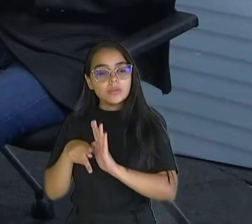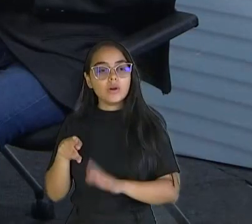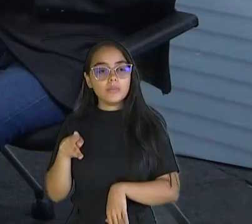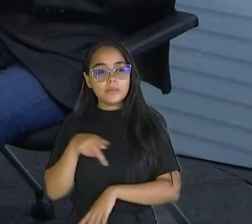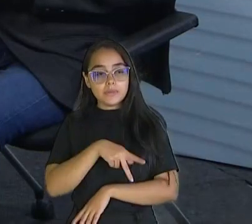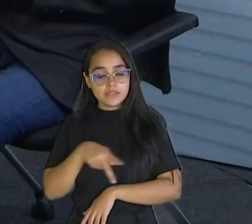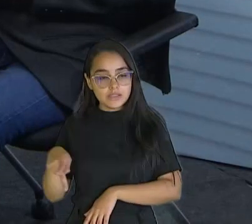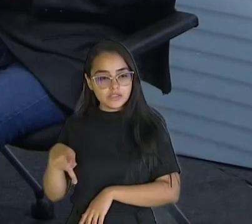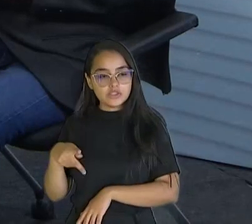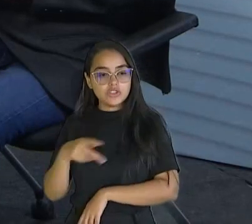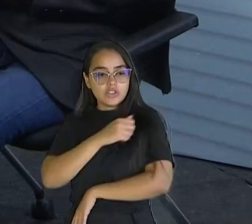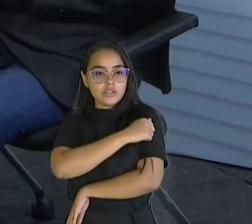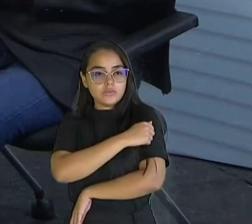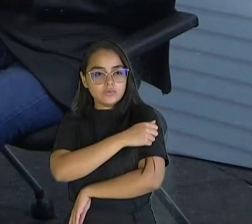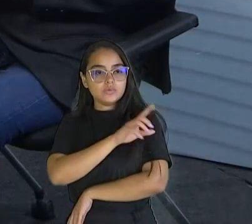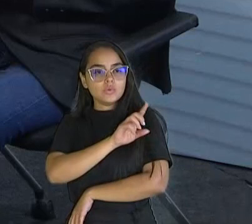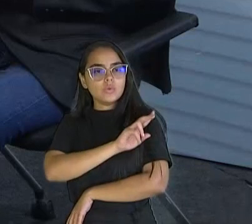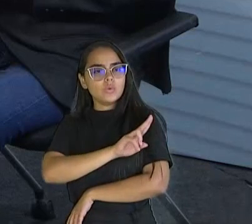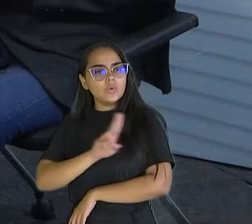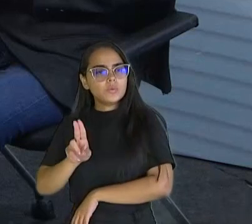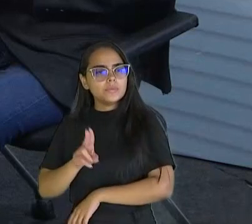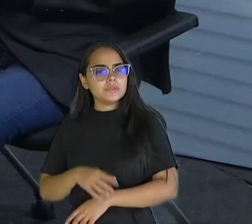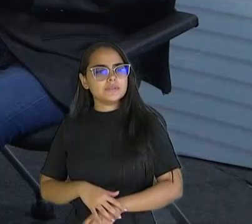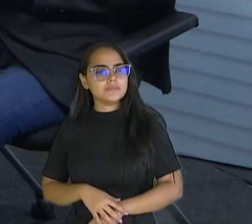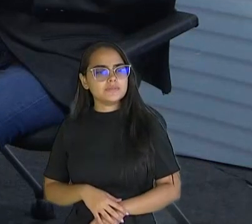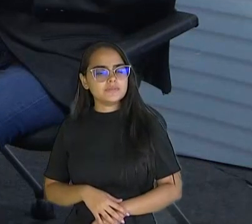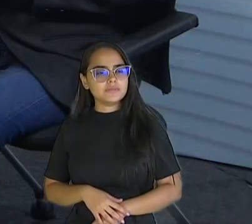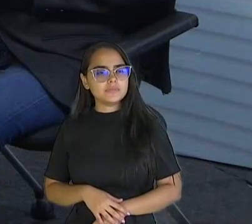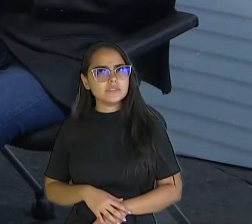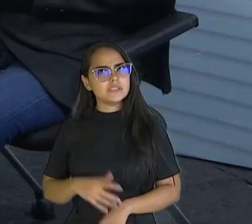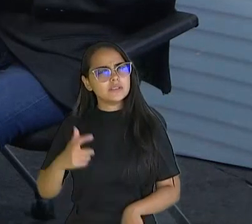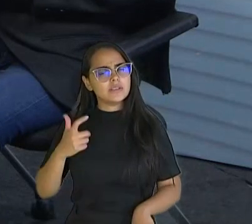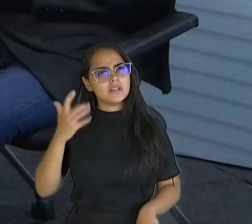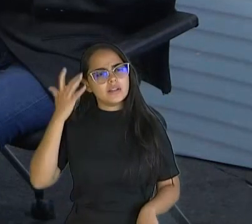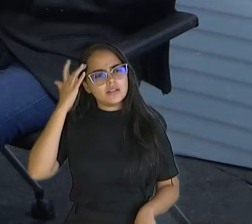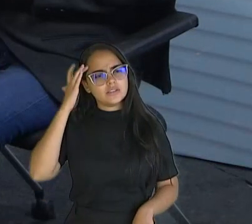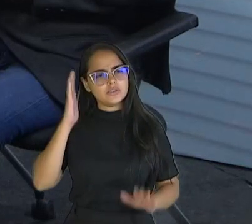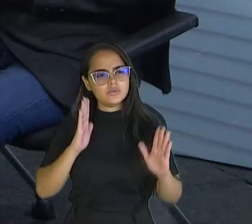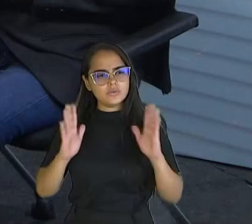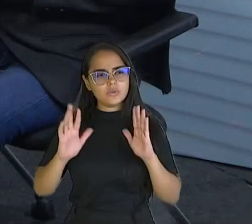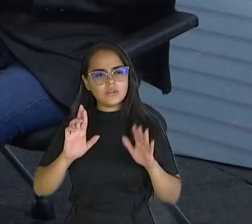época, mas... Como é o nome dele? Qual era o nome? Se eu não me engano, foi na época do